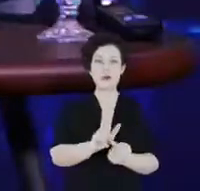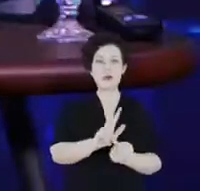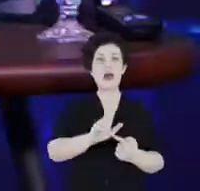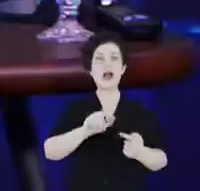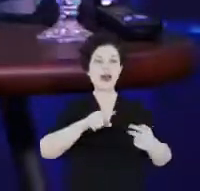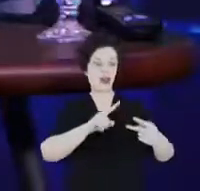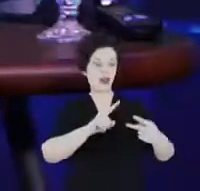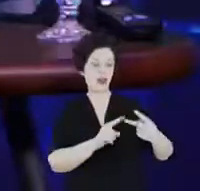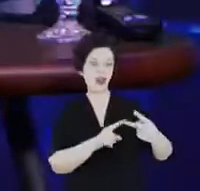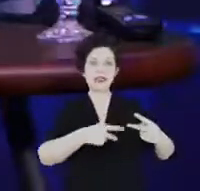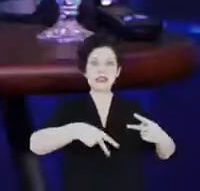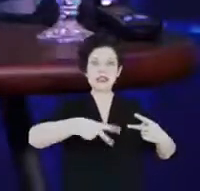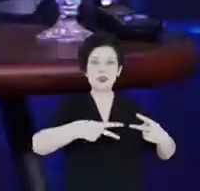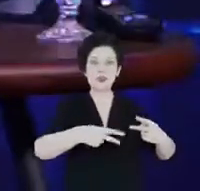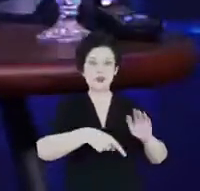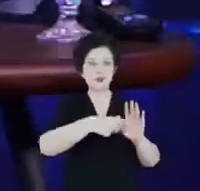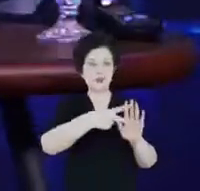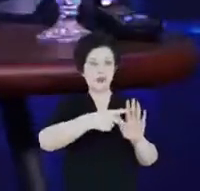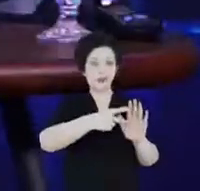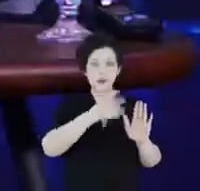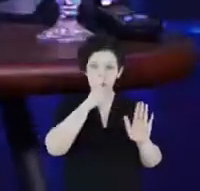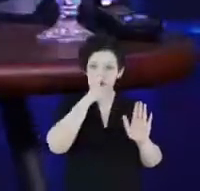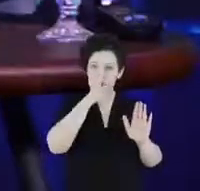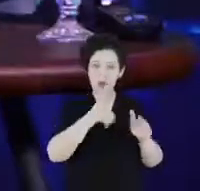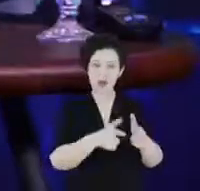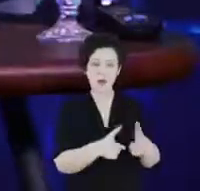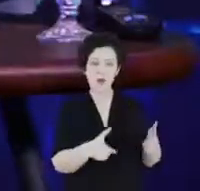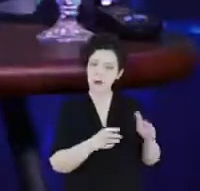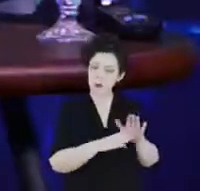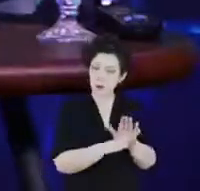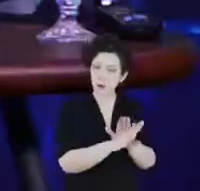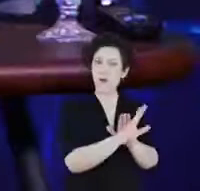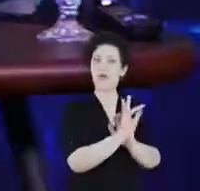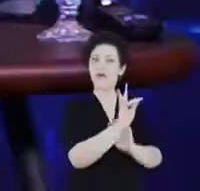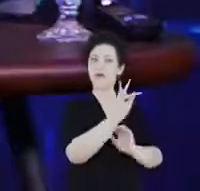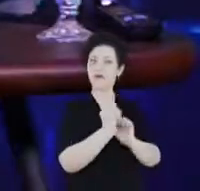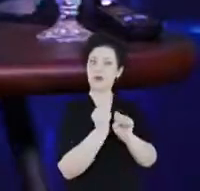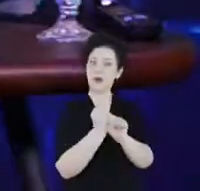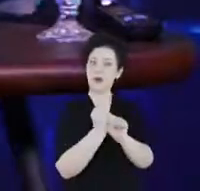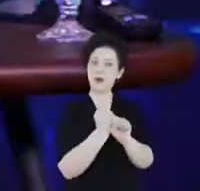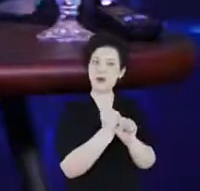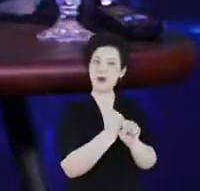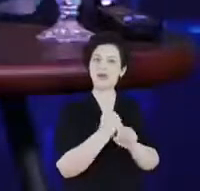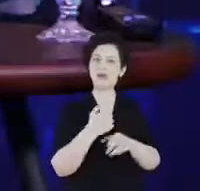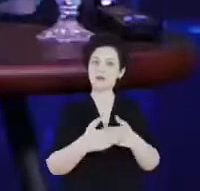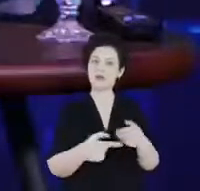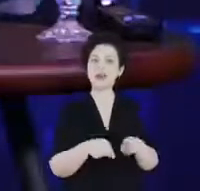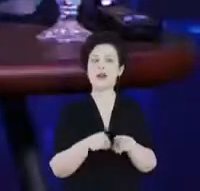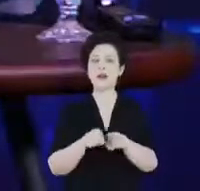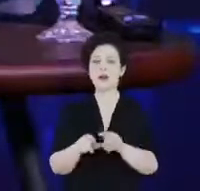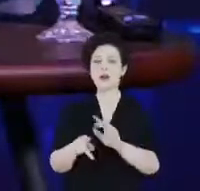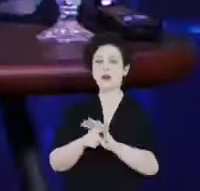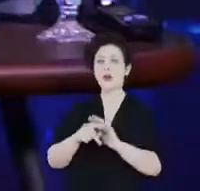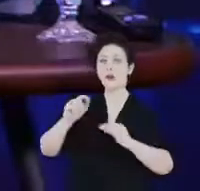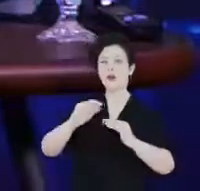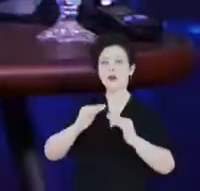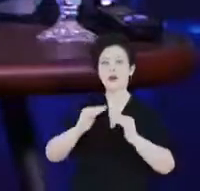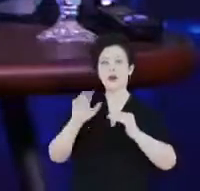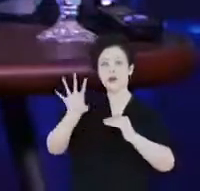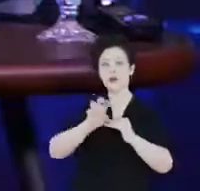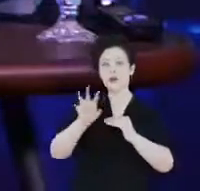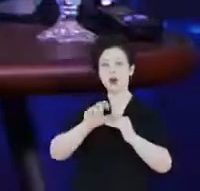e tem um crescimento virtuoso nos próximos anos, seguida também da fonte solar, a